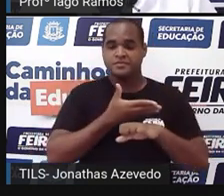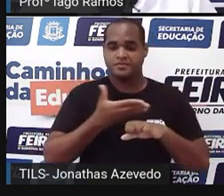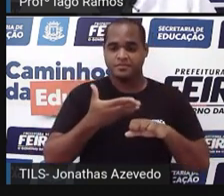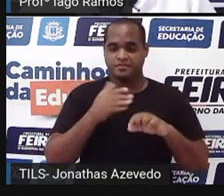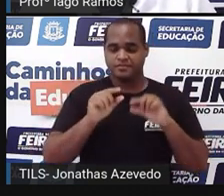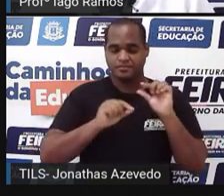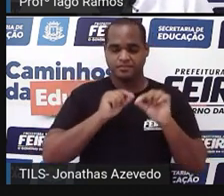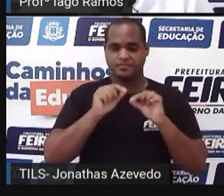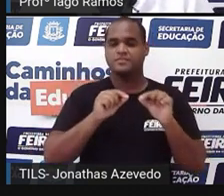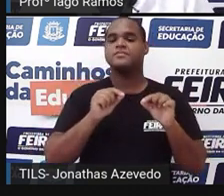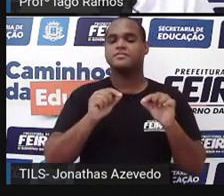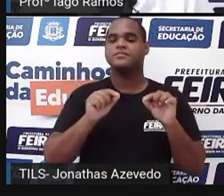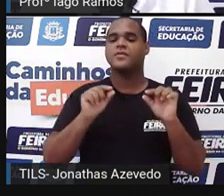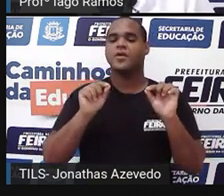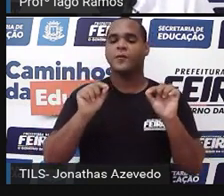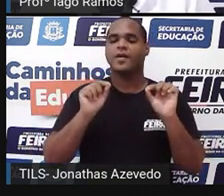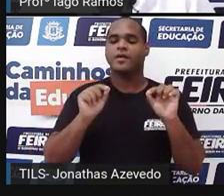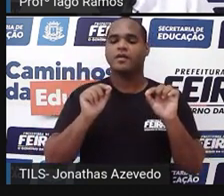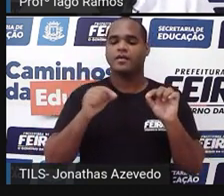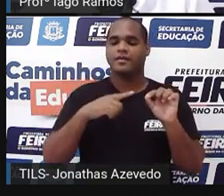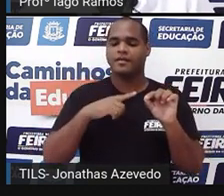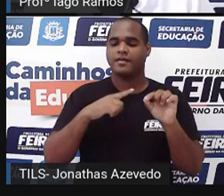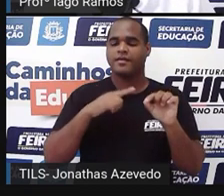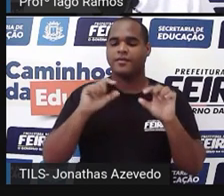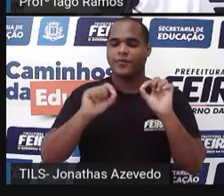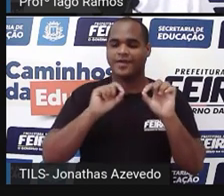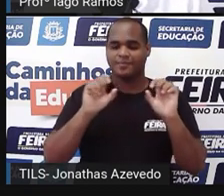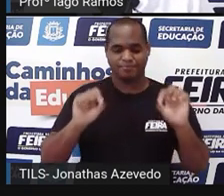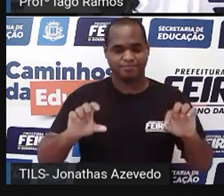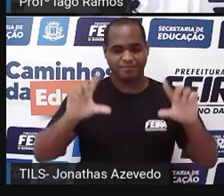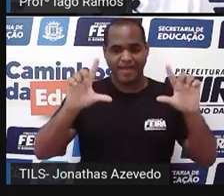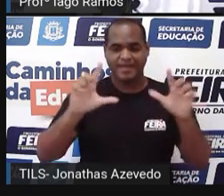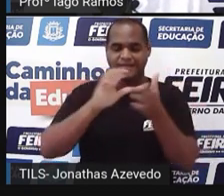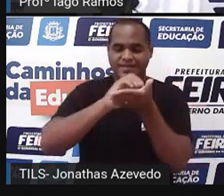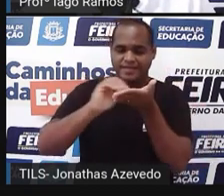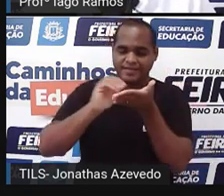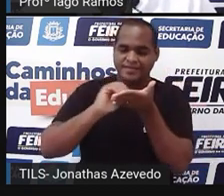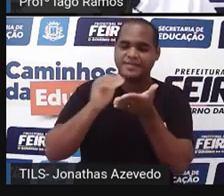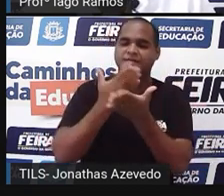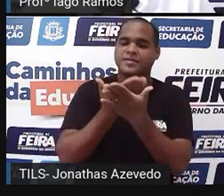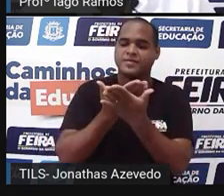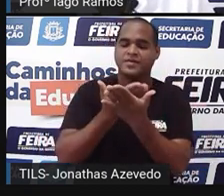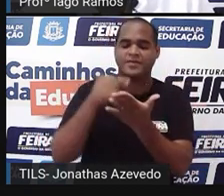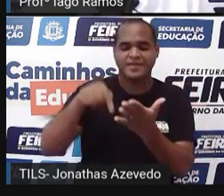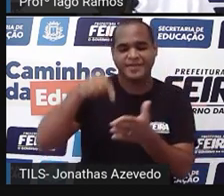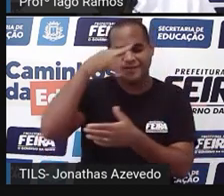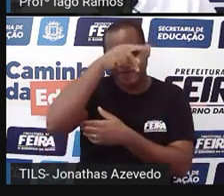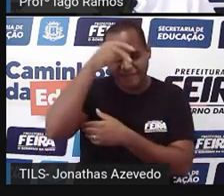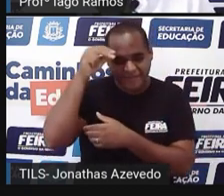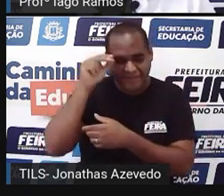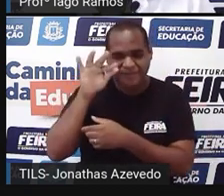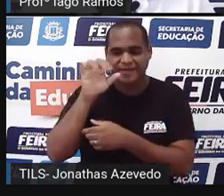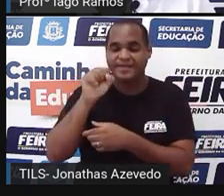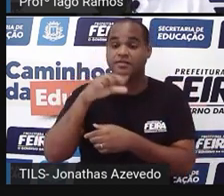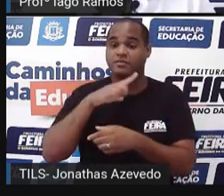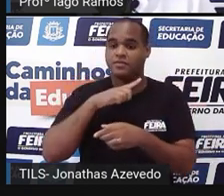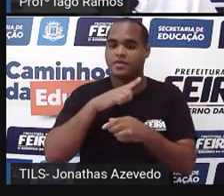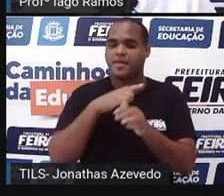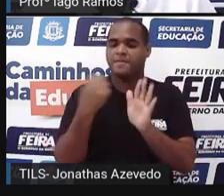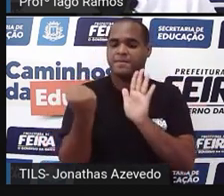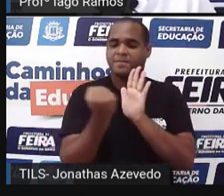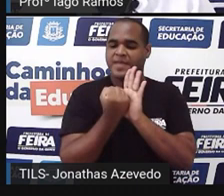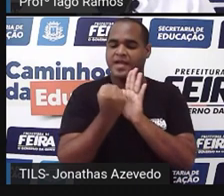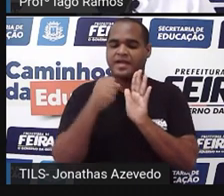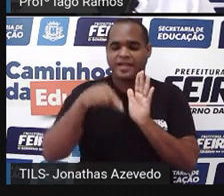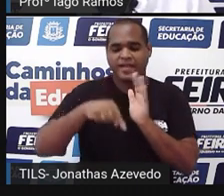e atrás de mim está o cartaz da Secretaria Municipal de Educação de Feira de Santana que tem as logomarcas